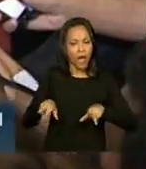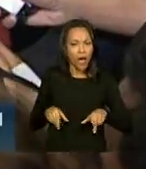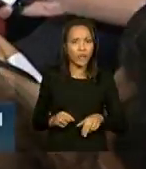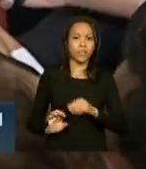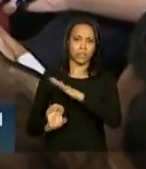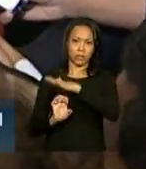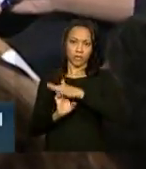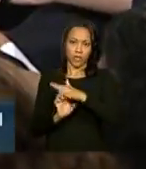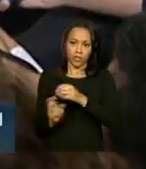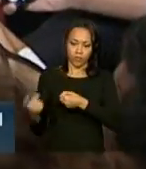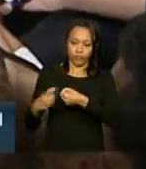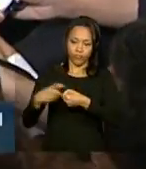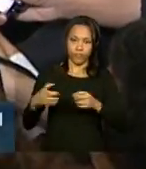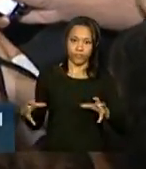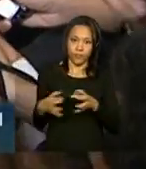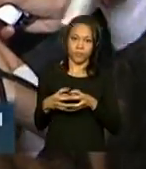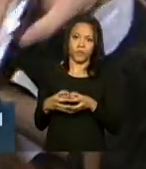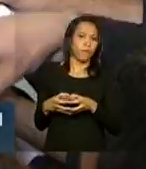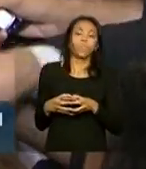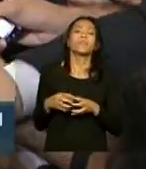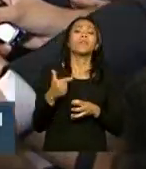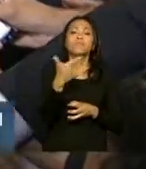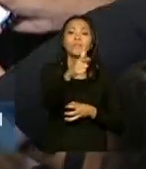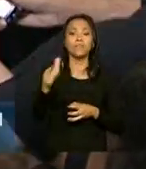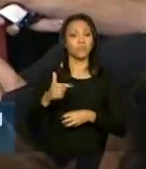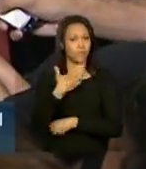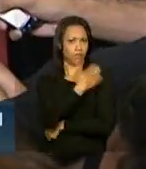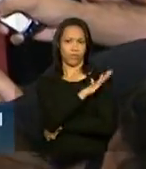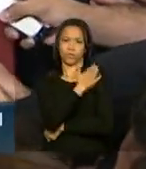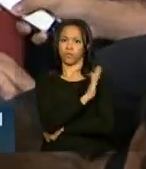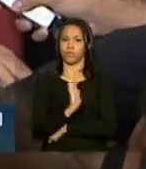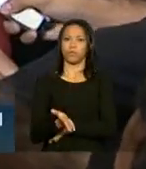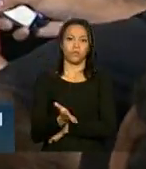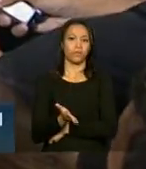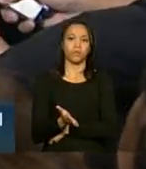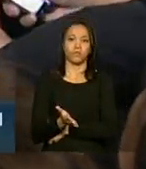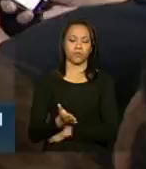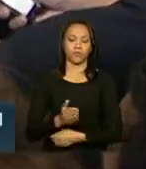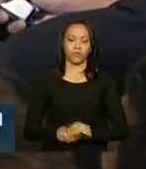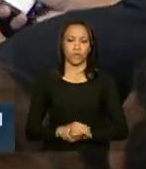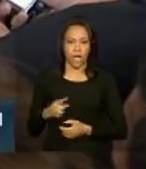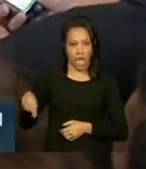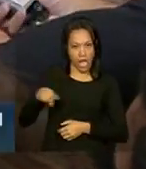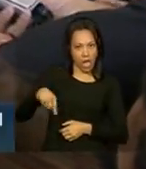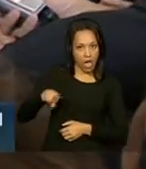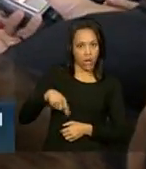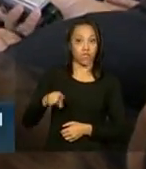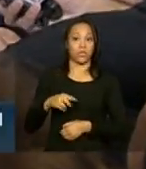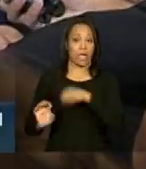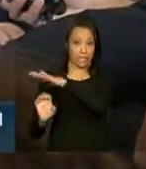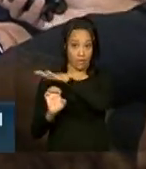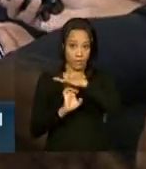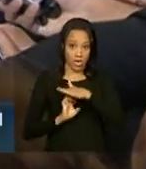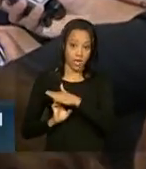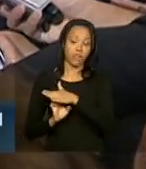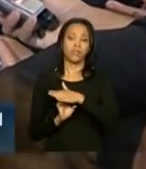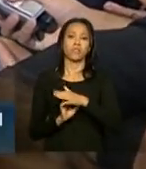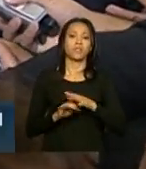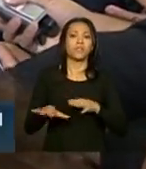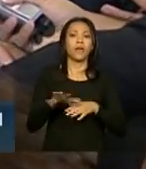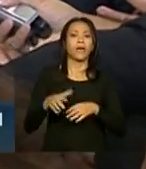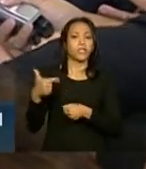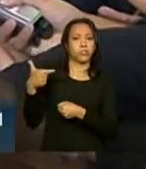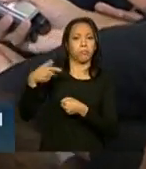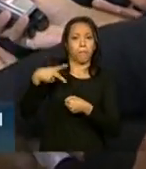Que interessante, não tem preconceitos entre elas. As grandes empresas de petróleo não